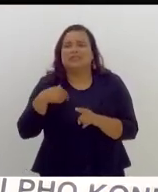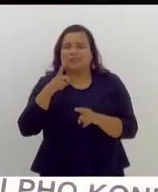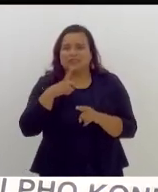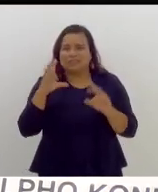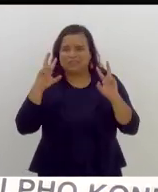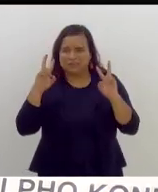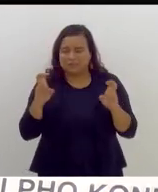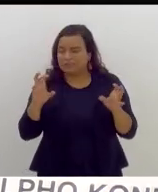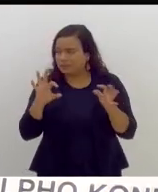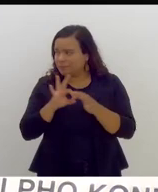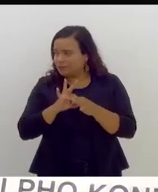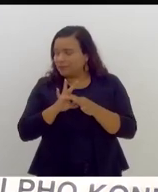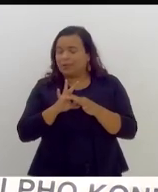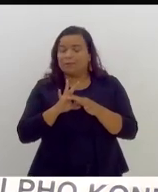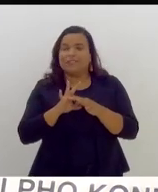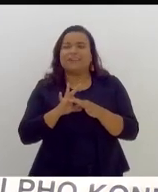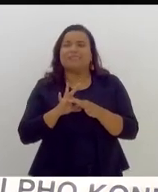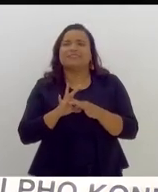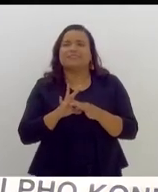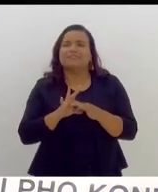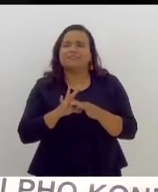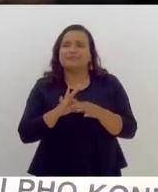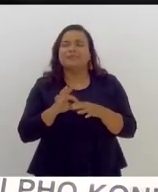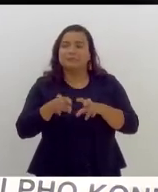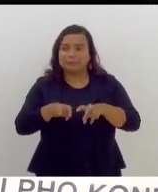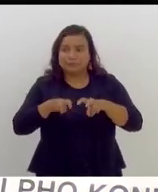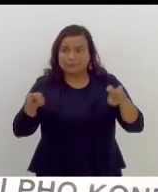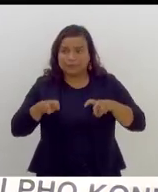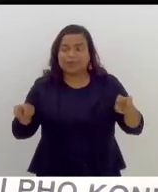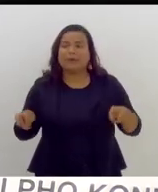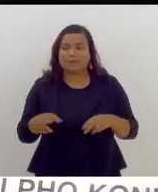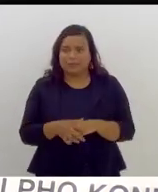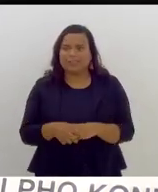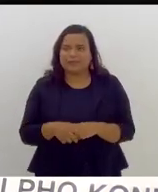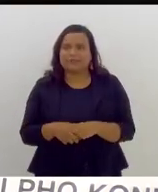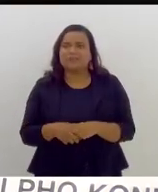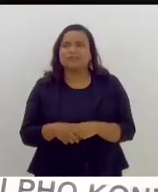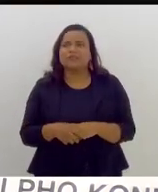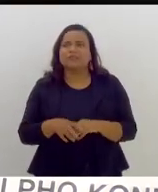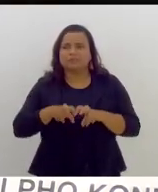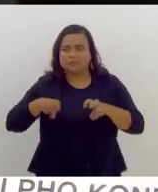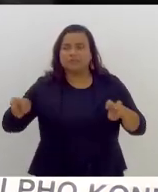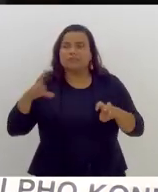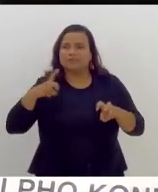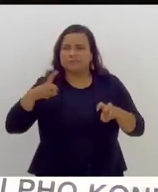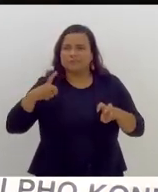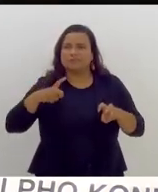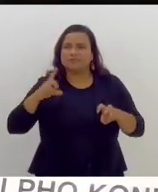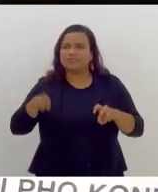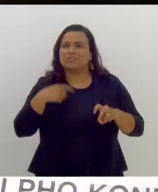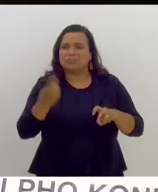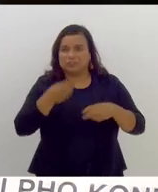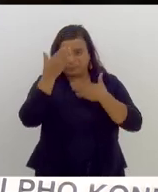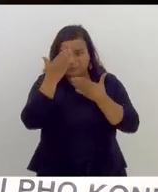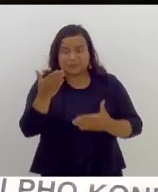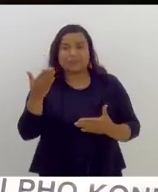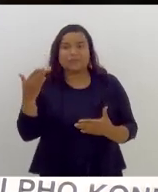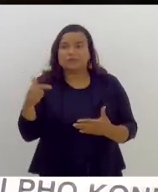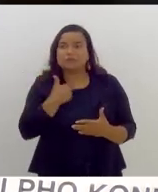que me faz presente aqui nessa mesa, que é a questão da família. Não dá para a gente fazer um agradecimento